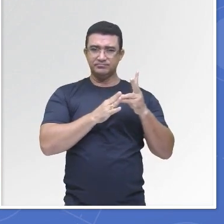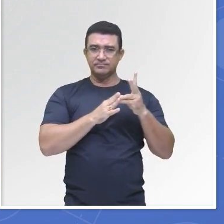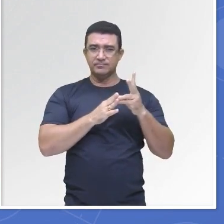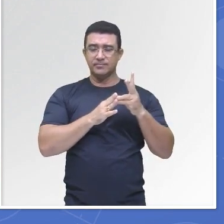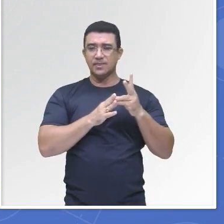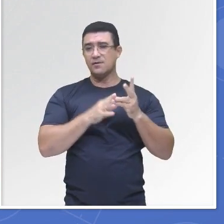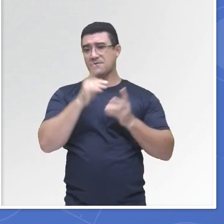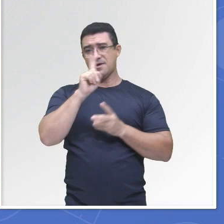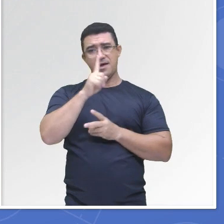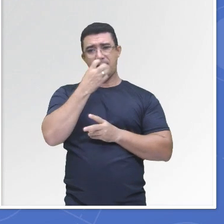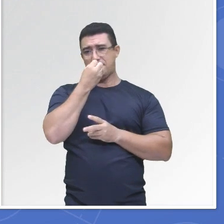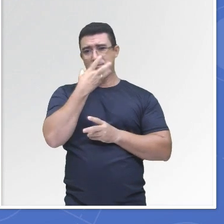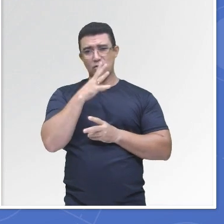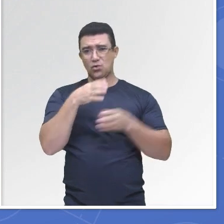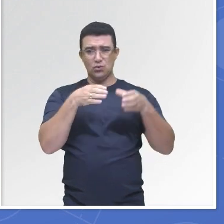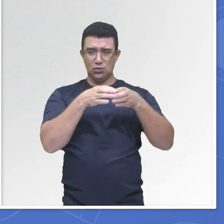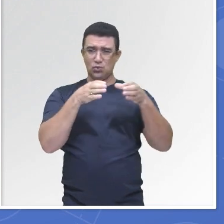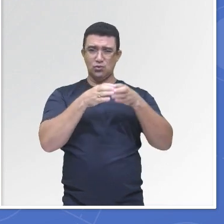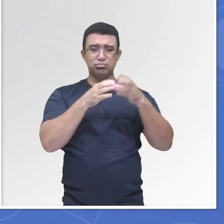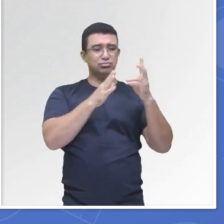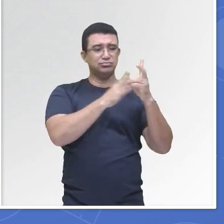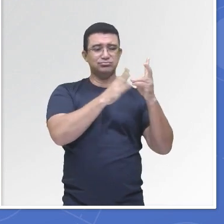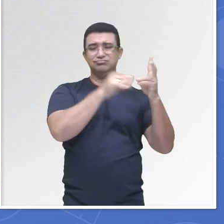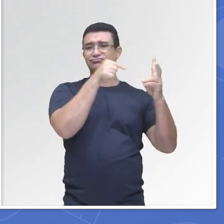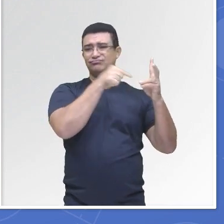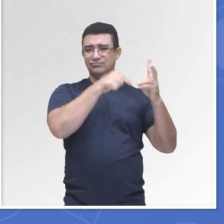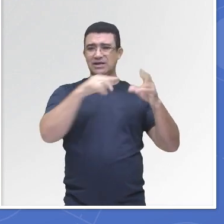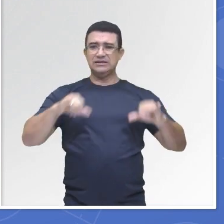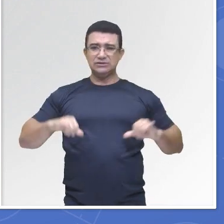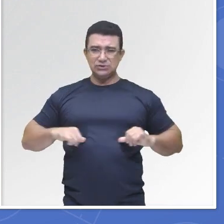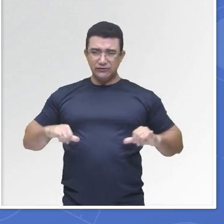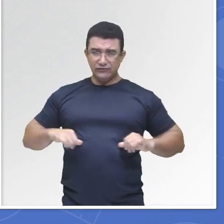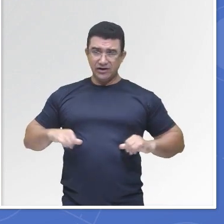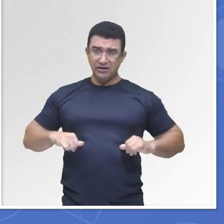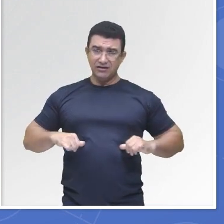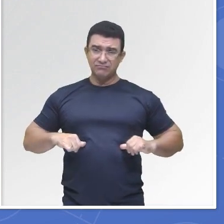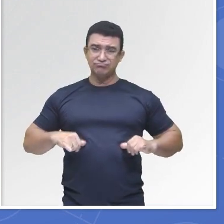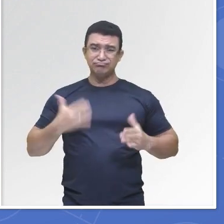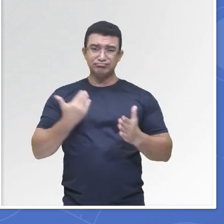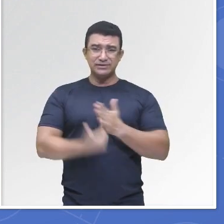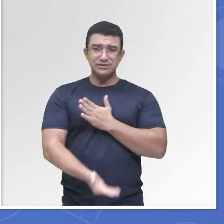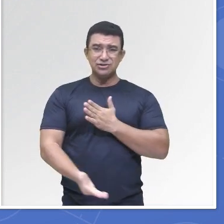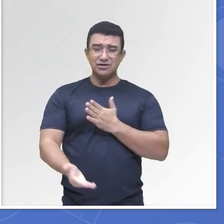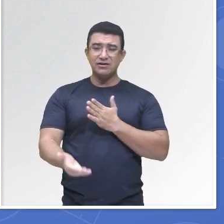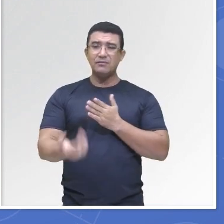os indígenas, mas para a Igreja Católica e para